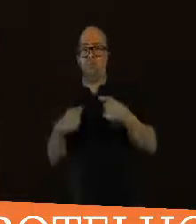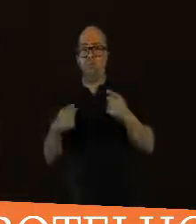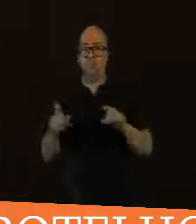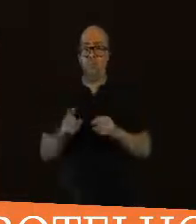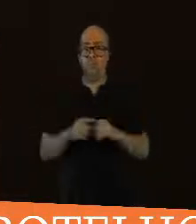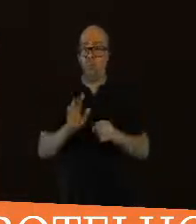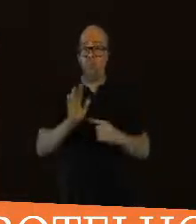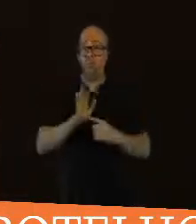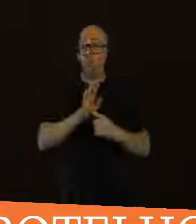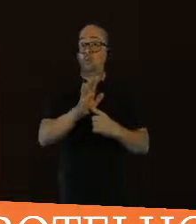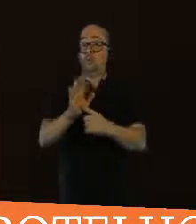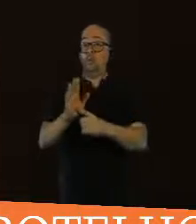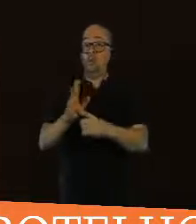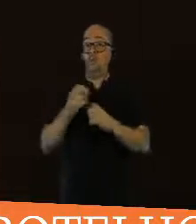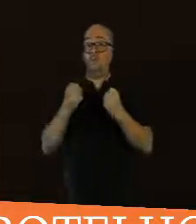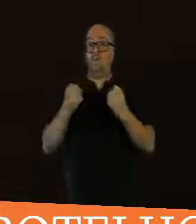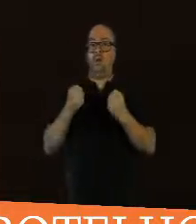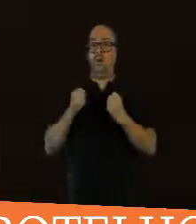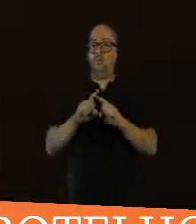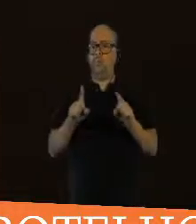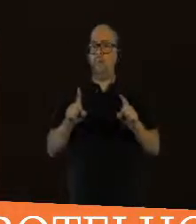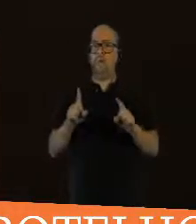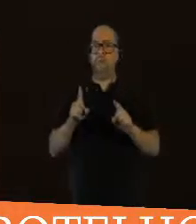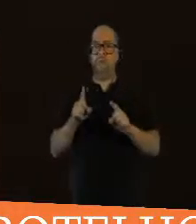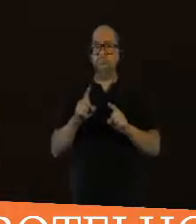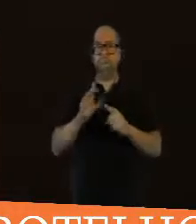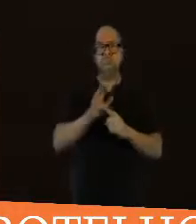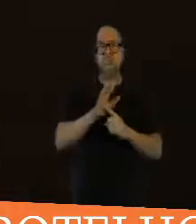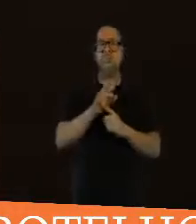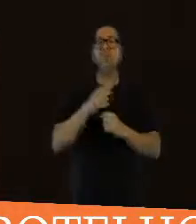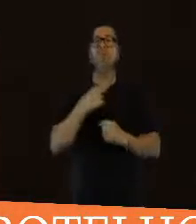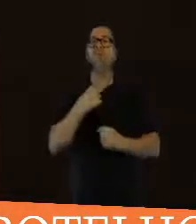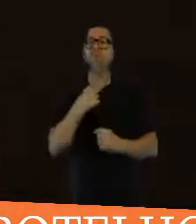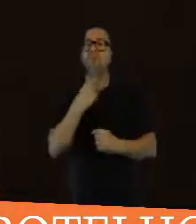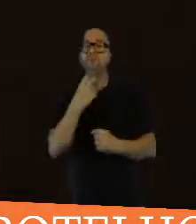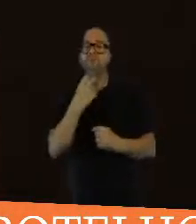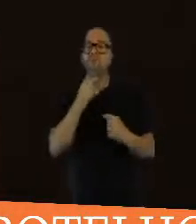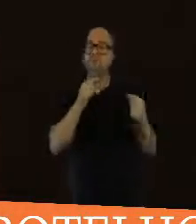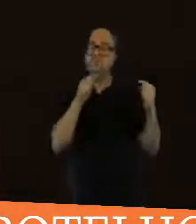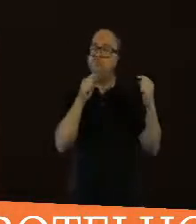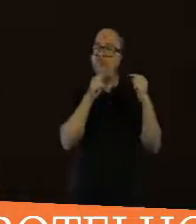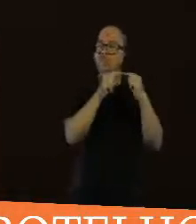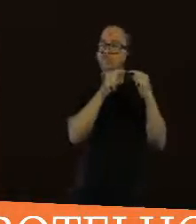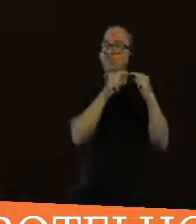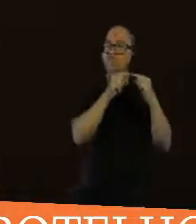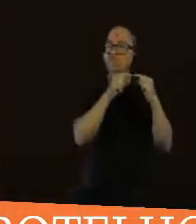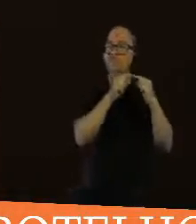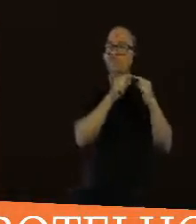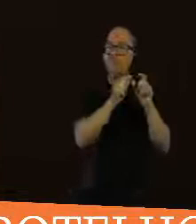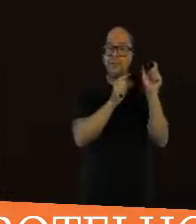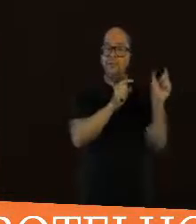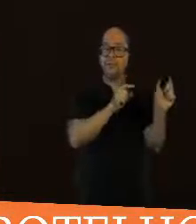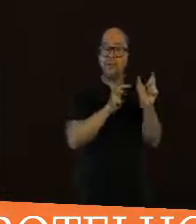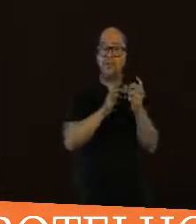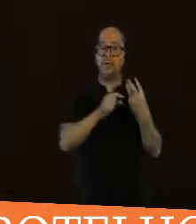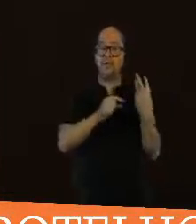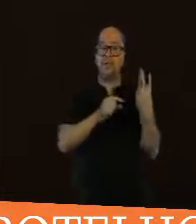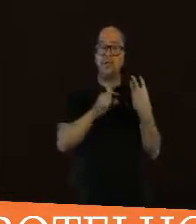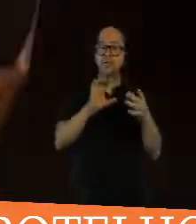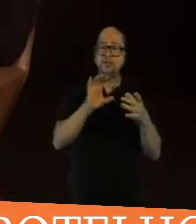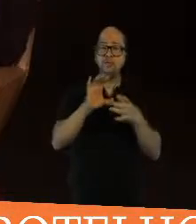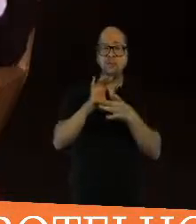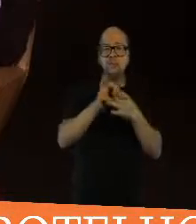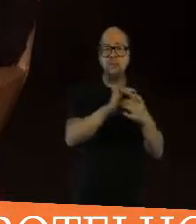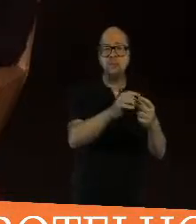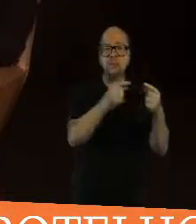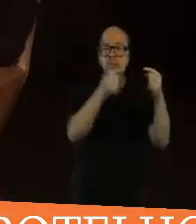muito forte, né? A gente tenta timbrar melhor aí para que o arranjo sobressaia e não a voz individual de cada cantor. Sim. Então,